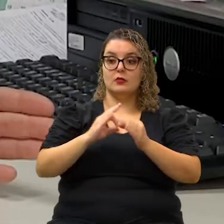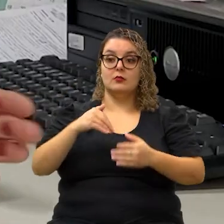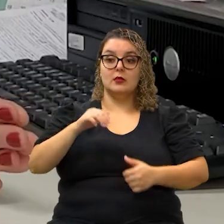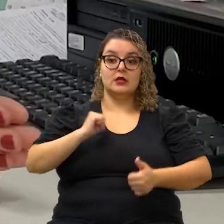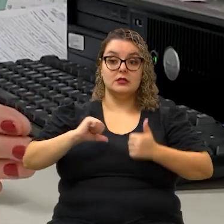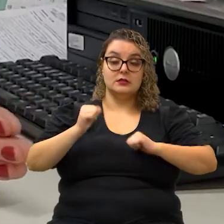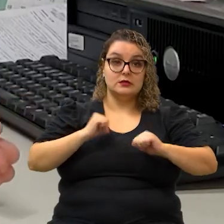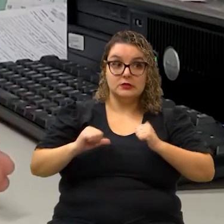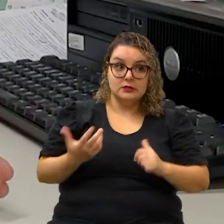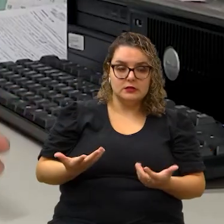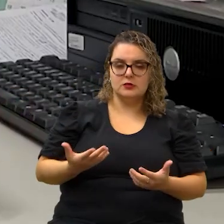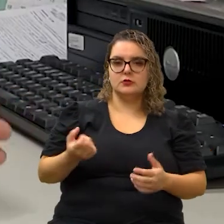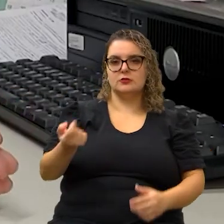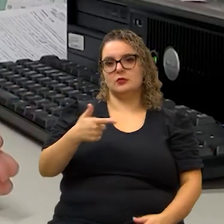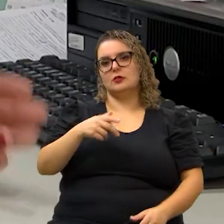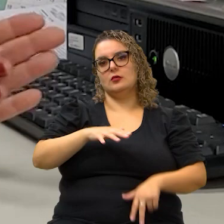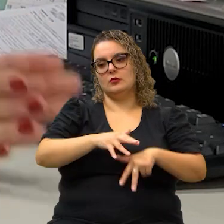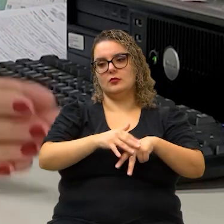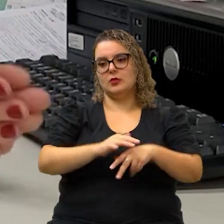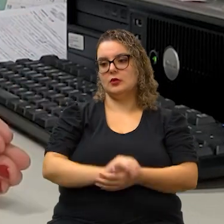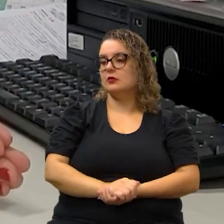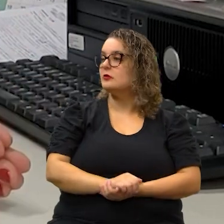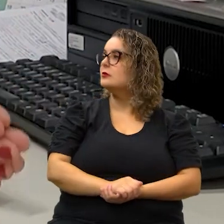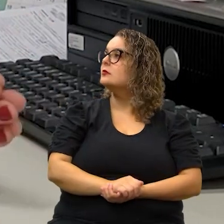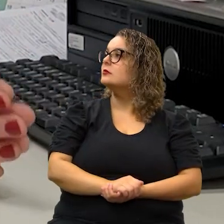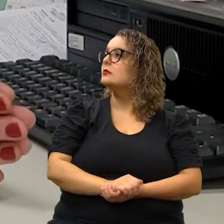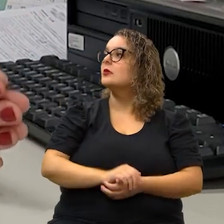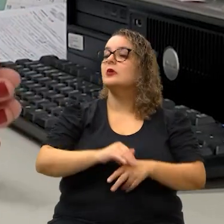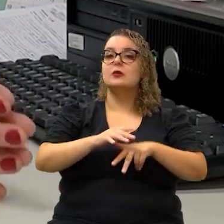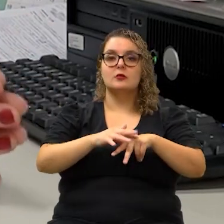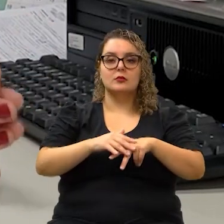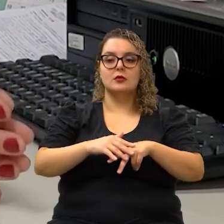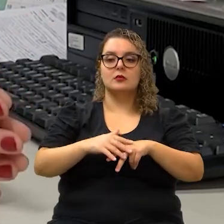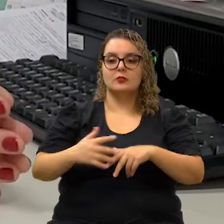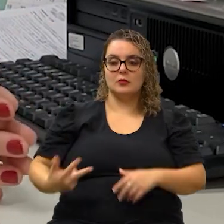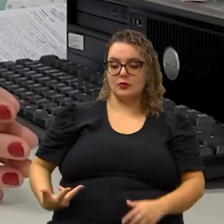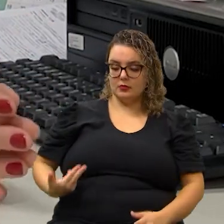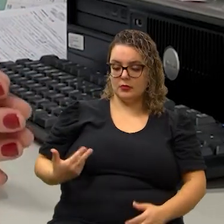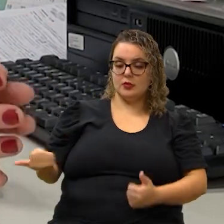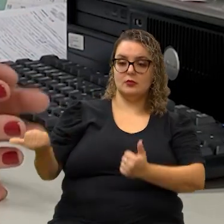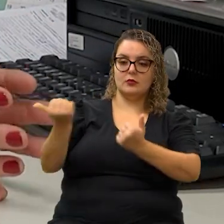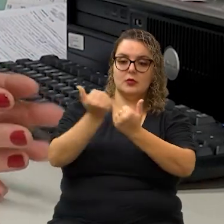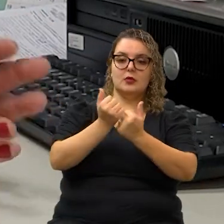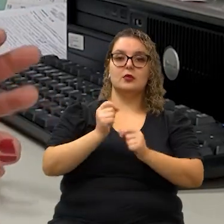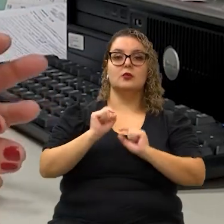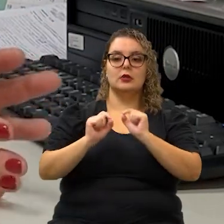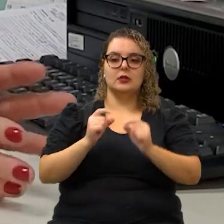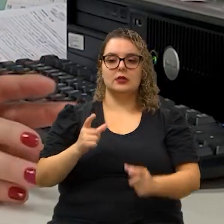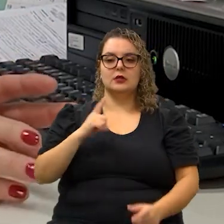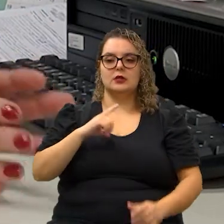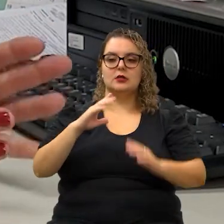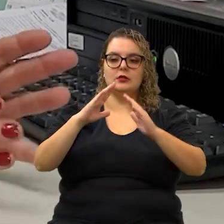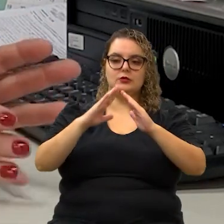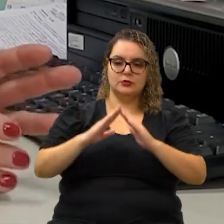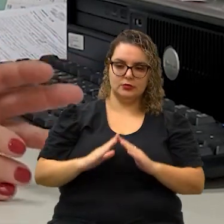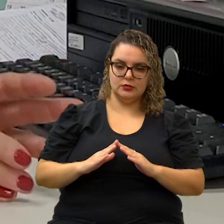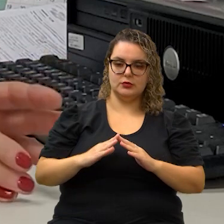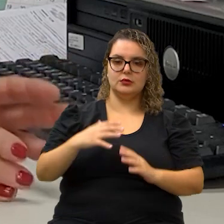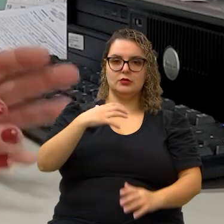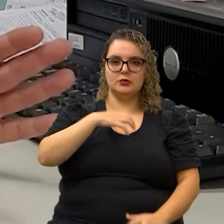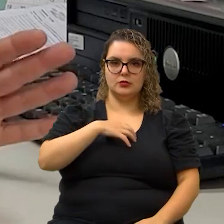ideais para o paciente ser elegível para transplante socialmente é ter uma moradia em condições adequadas,